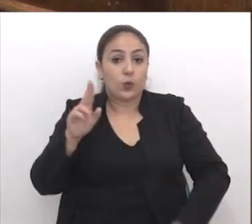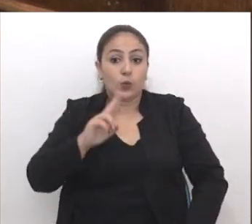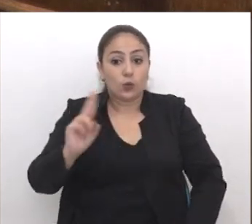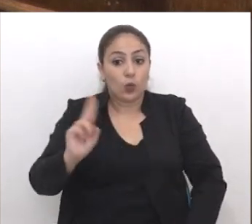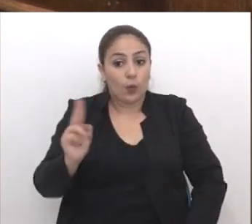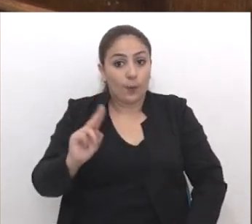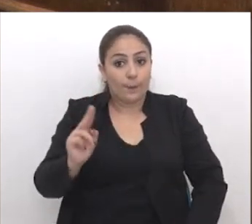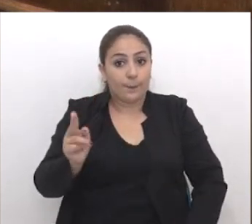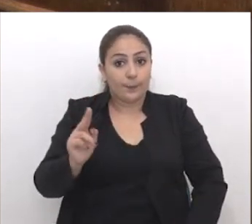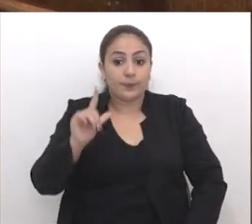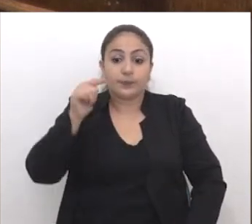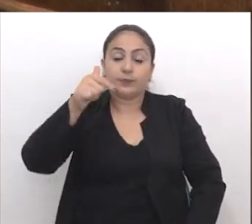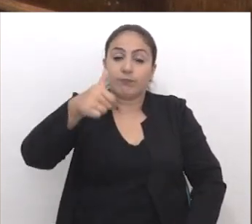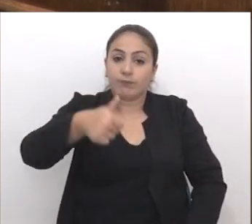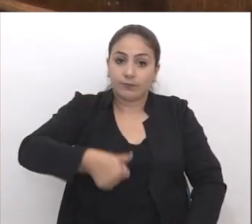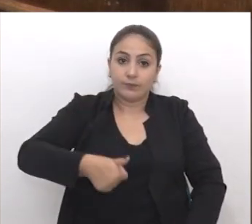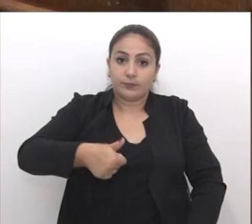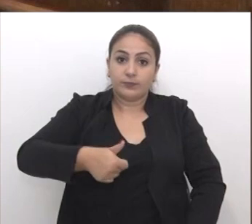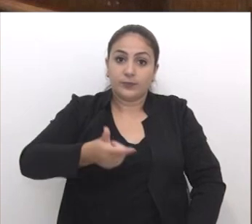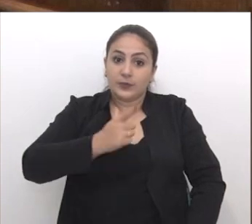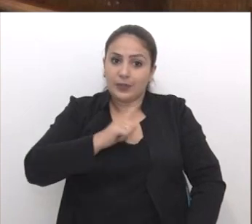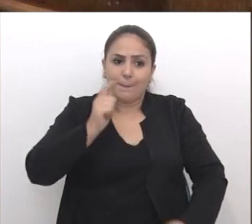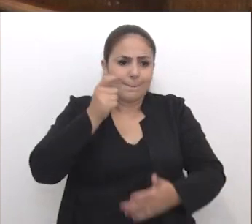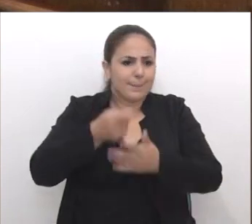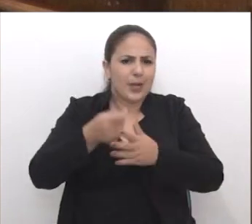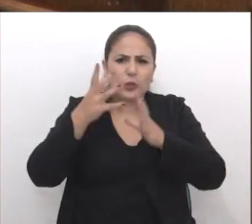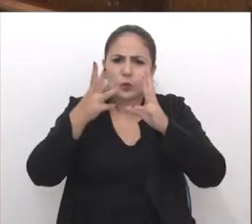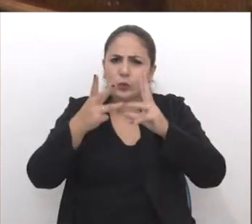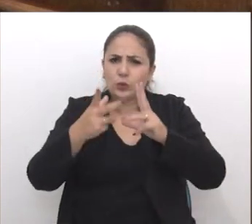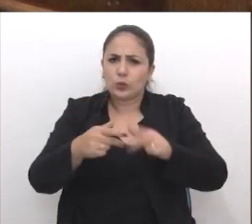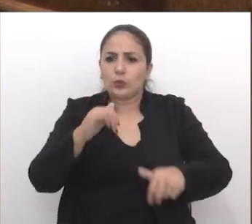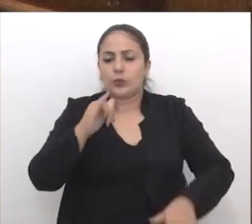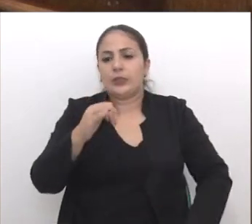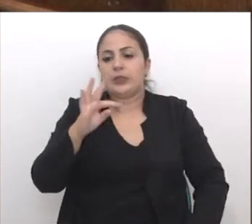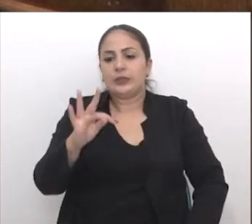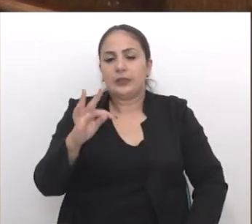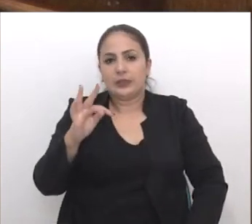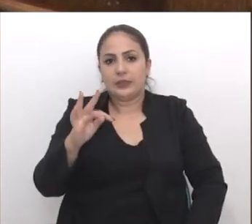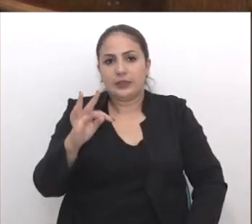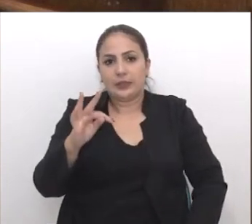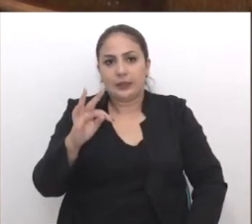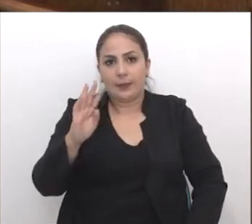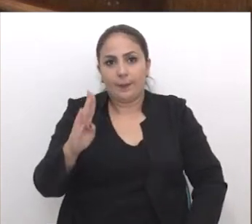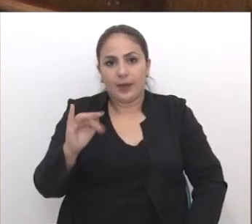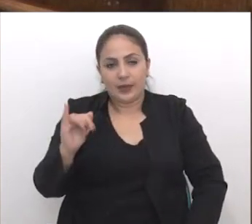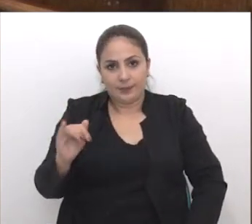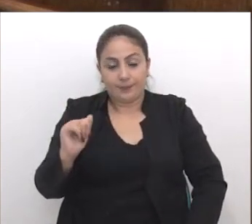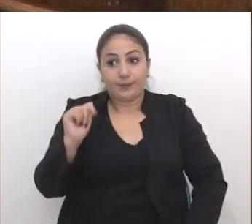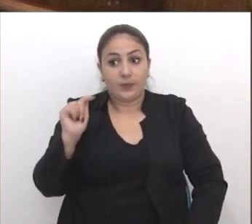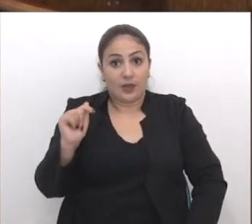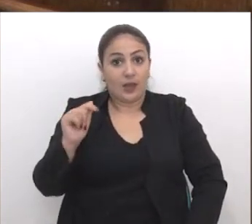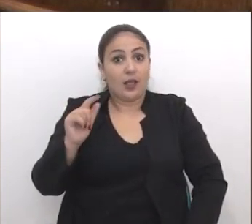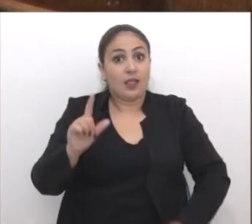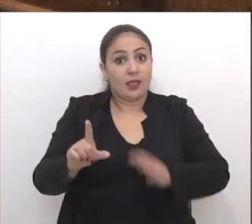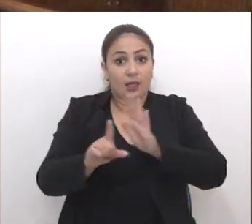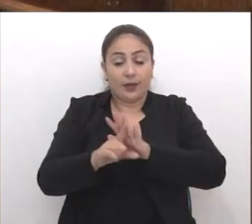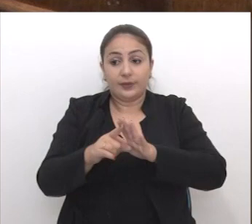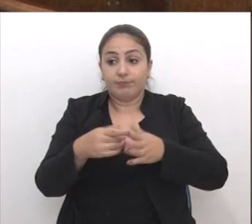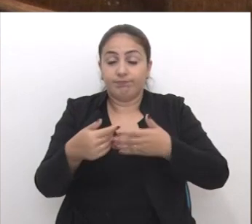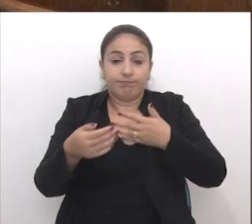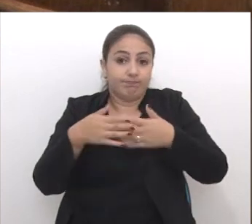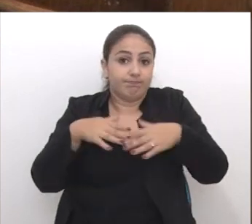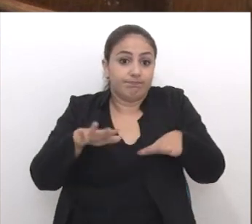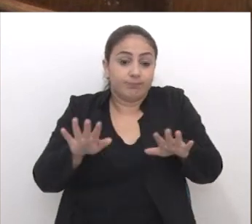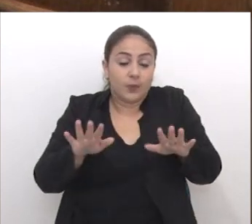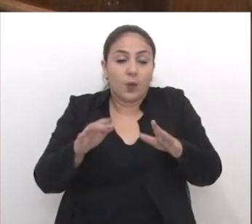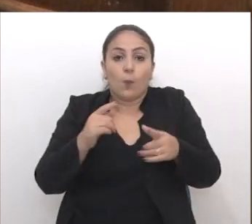dele a matrícula após ele ter pago toda a guia do ITBI. Então, o que acontece? Hoje essa lei está um pouco vaga,